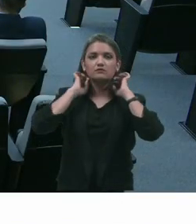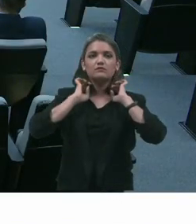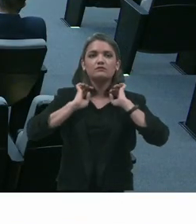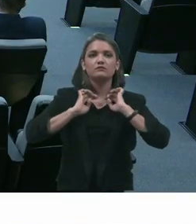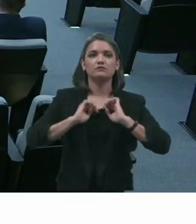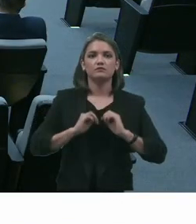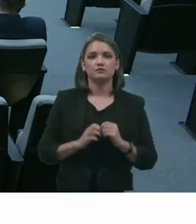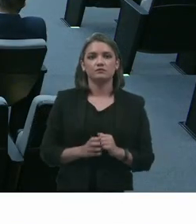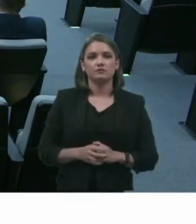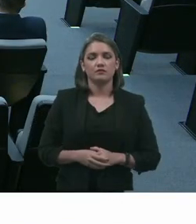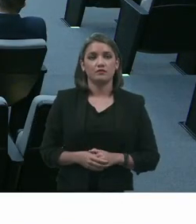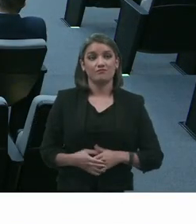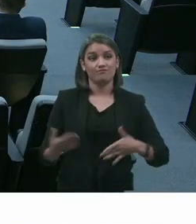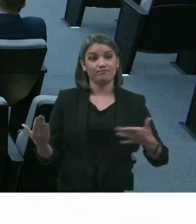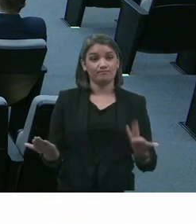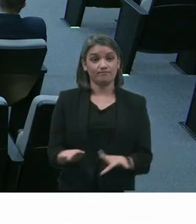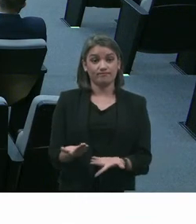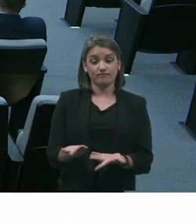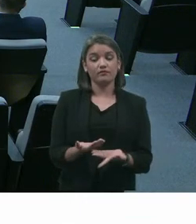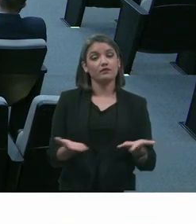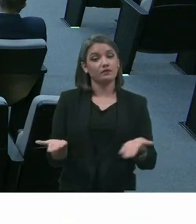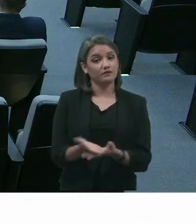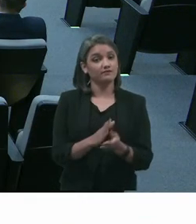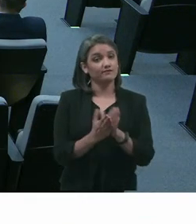Senhora presidente, esse caso é um caso singular.